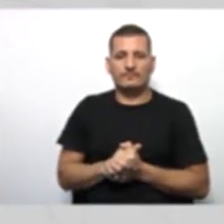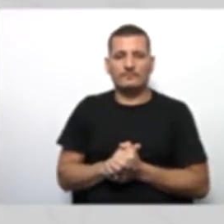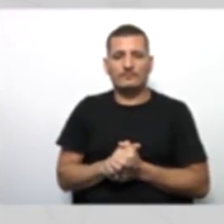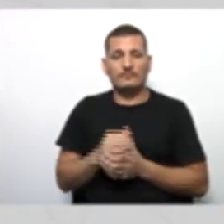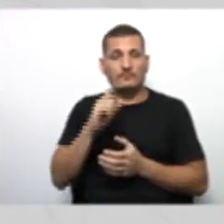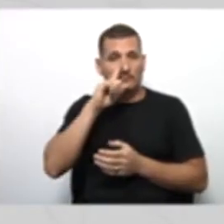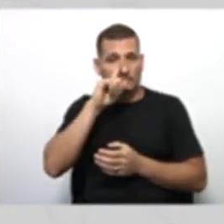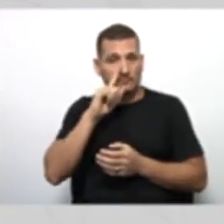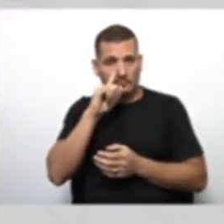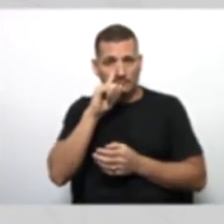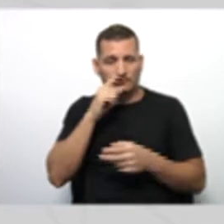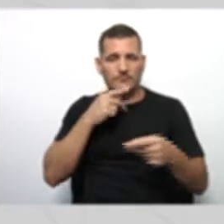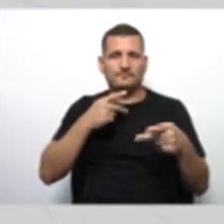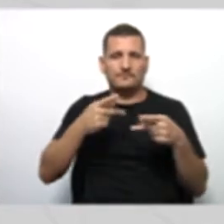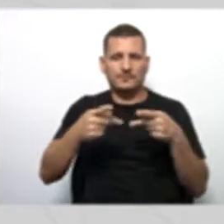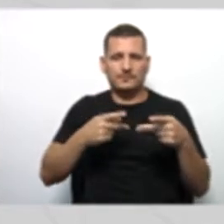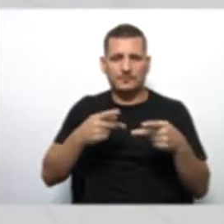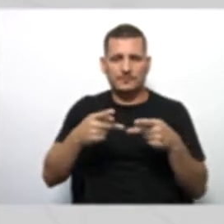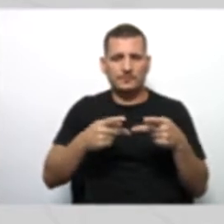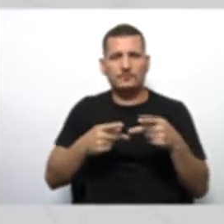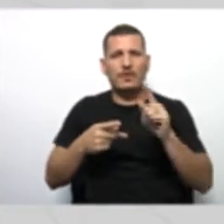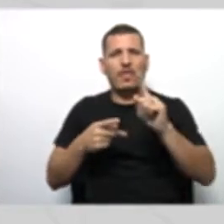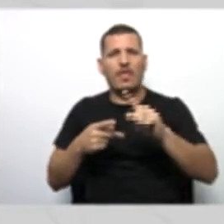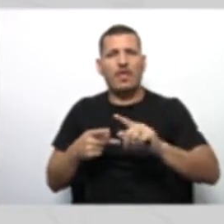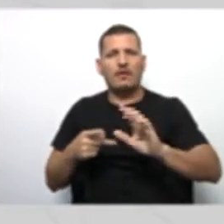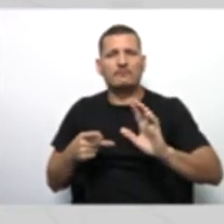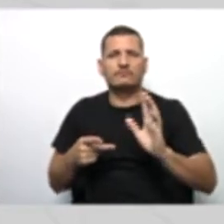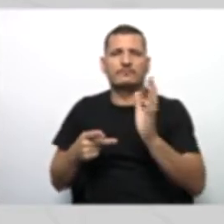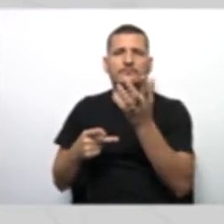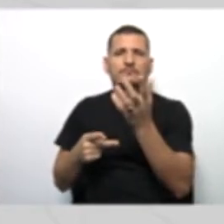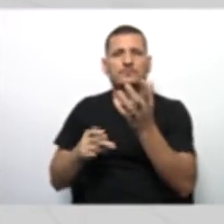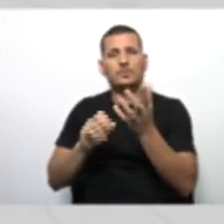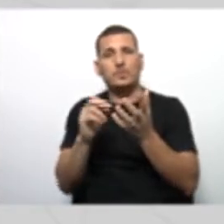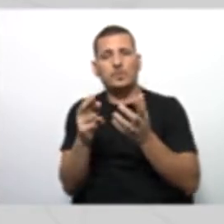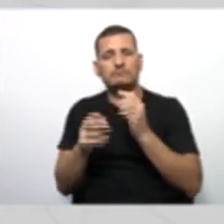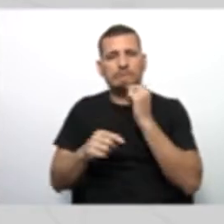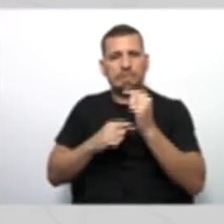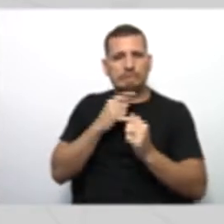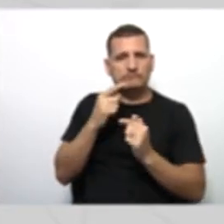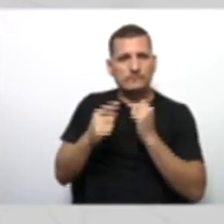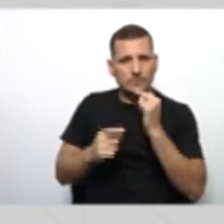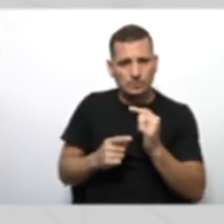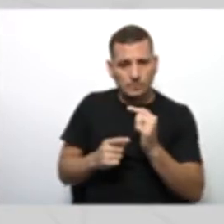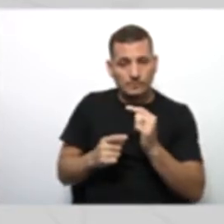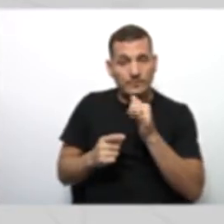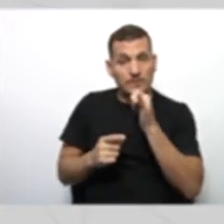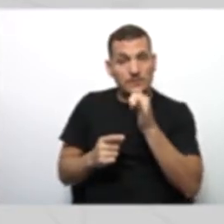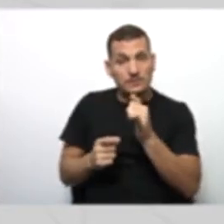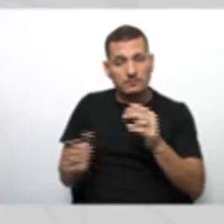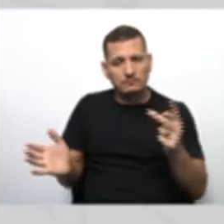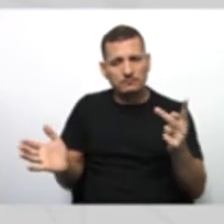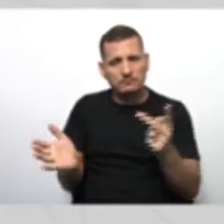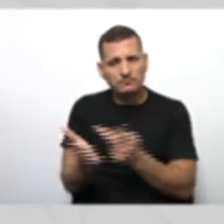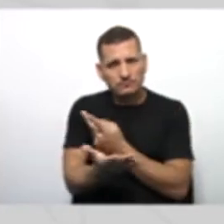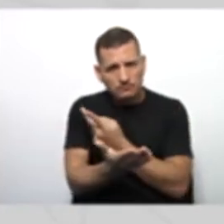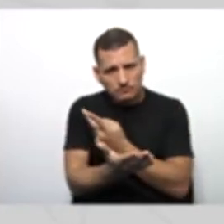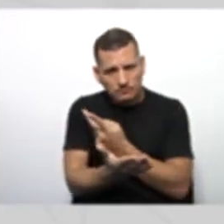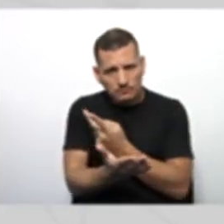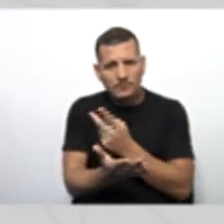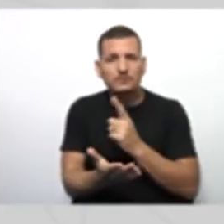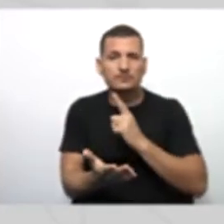Risco do projeto é um evento ou condição de incerteza que, se ocorrer, terá um